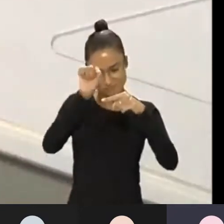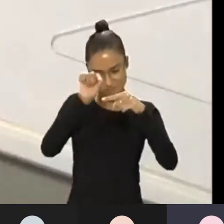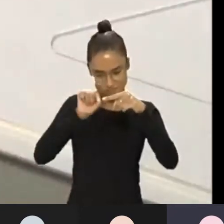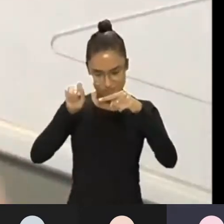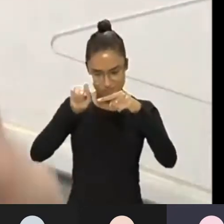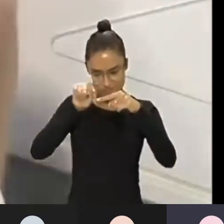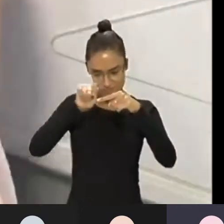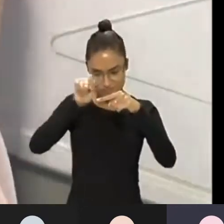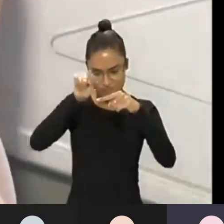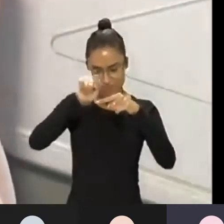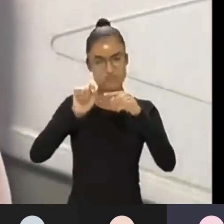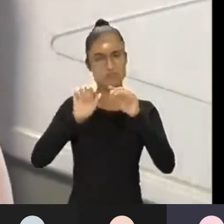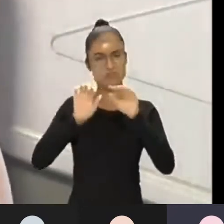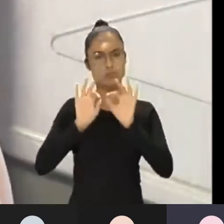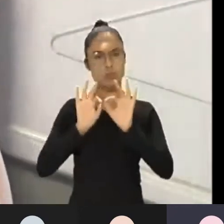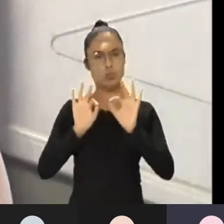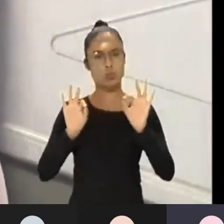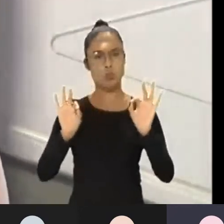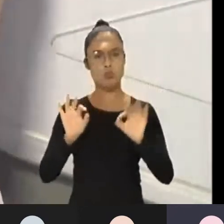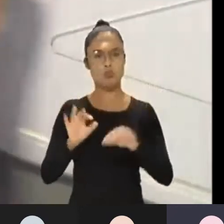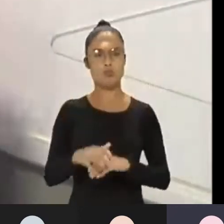E o plano inclinado,